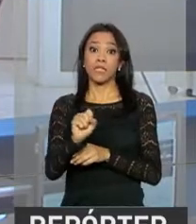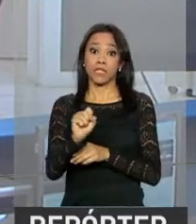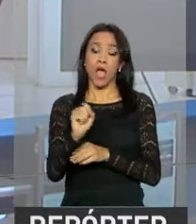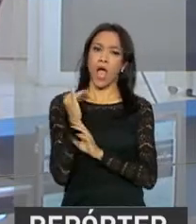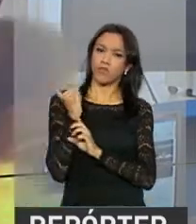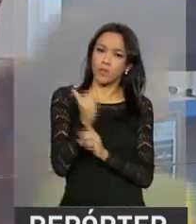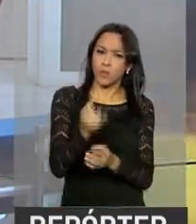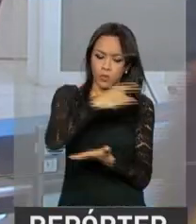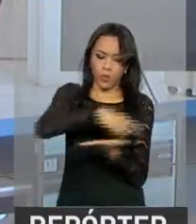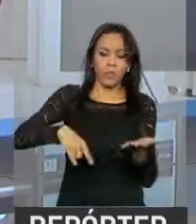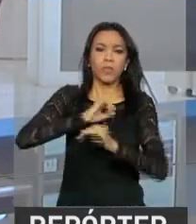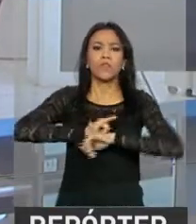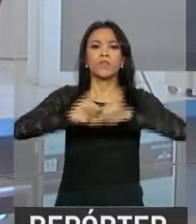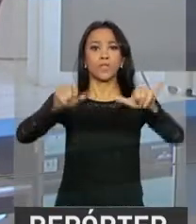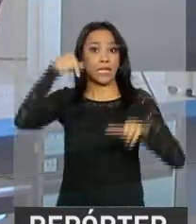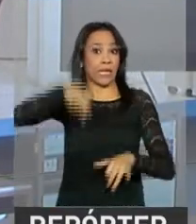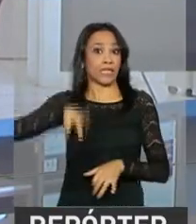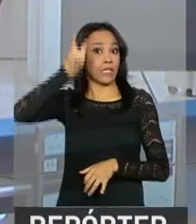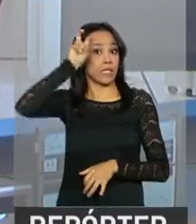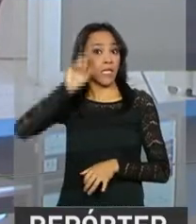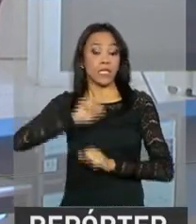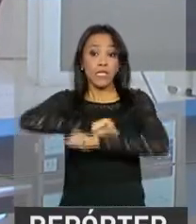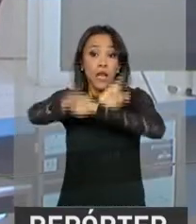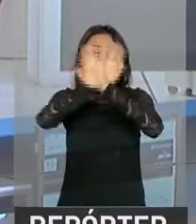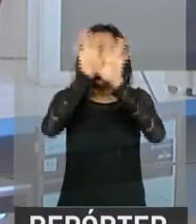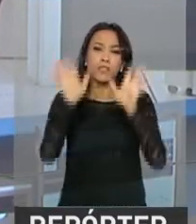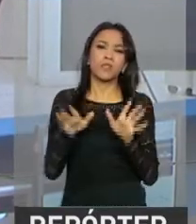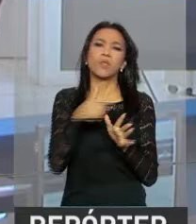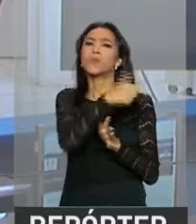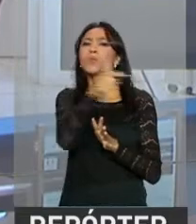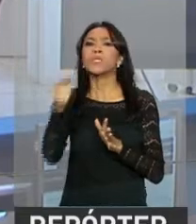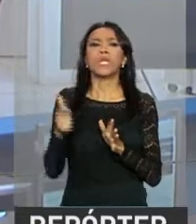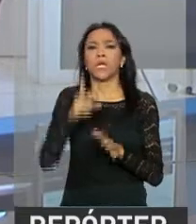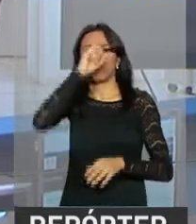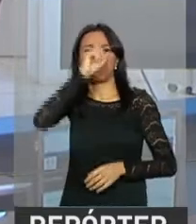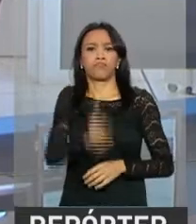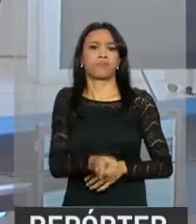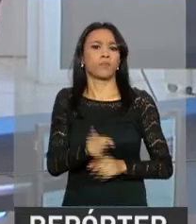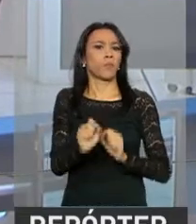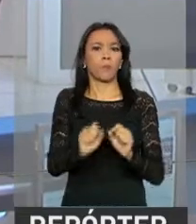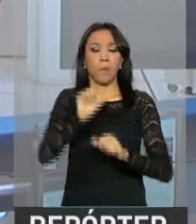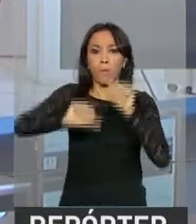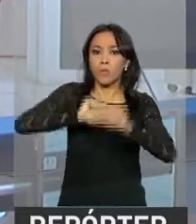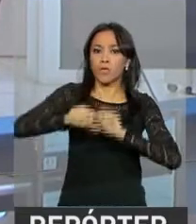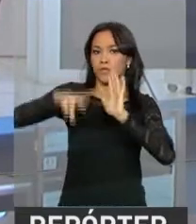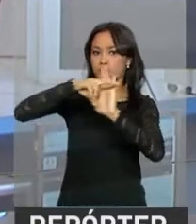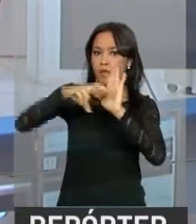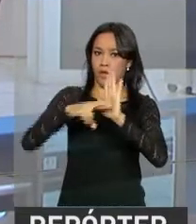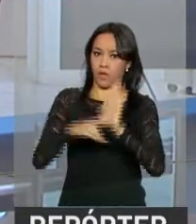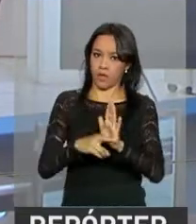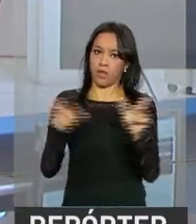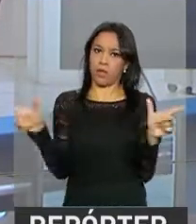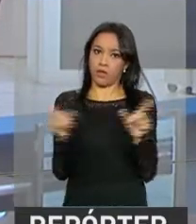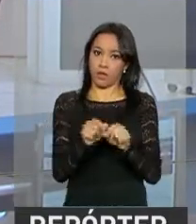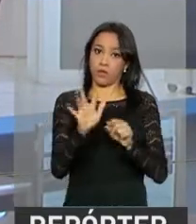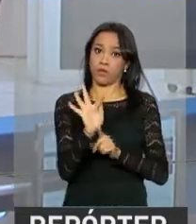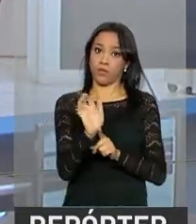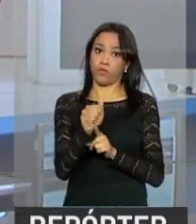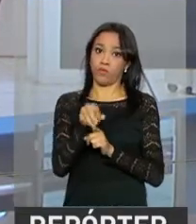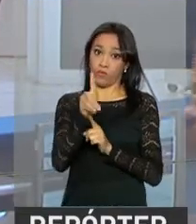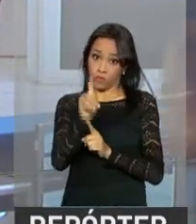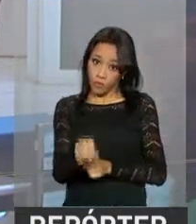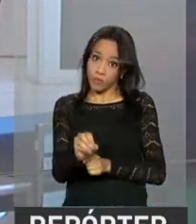noite desta quinta-feira esclarece sendo que não existe determinação para alterar qualquer regra do Fundo de Garantia